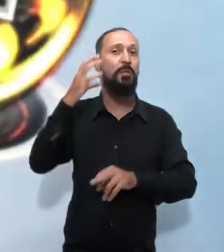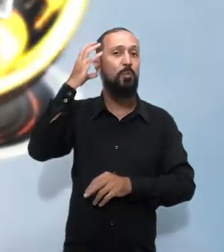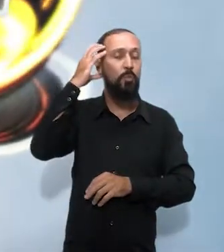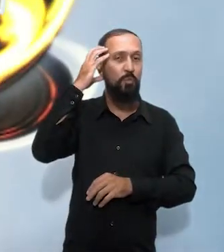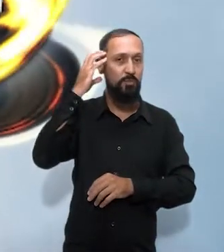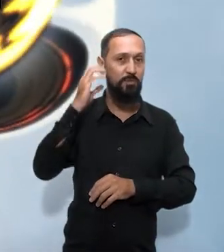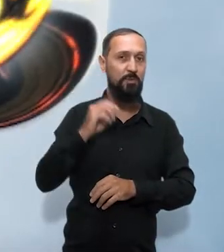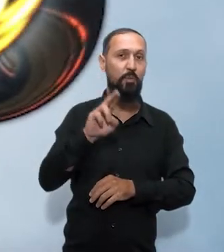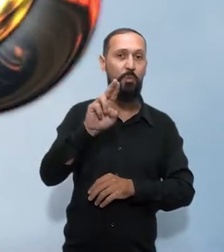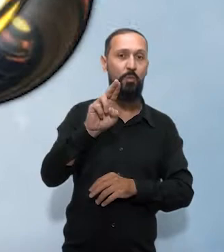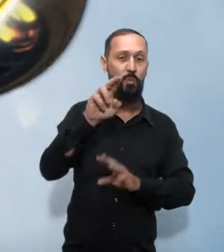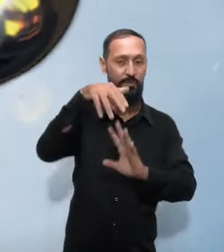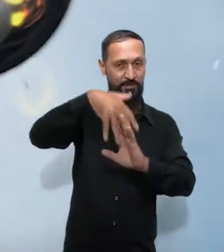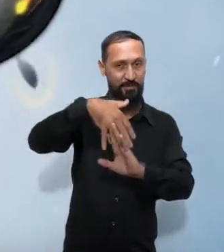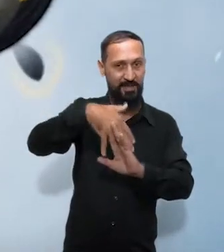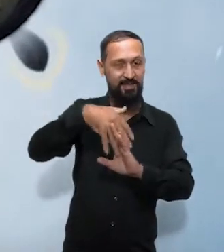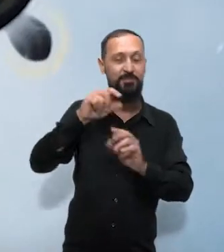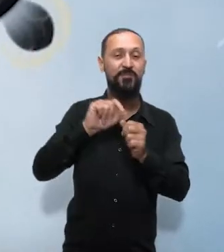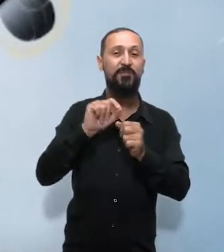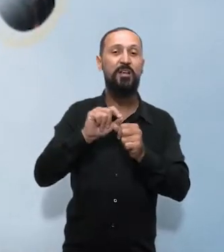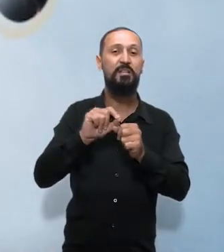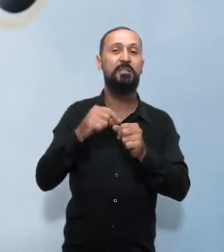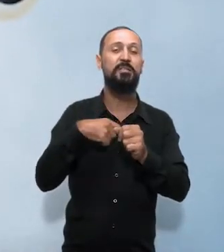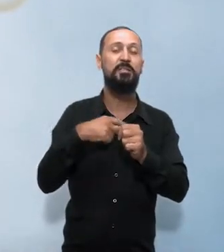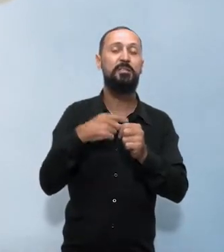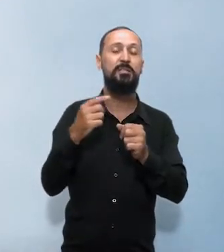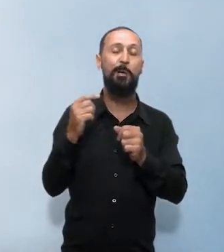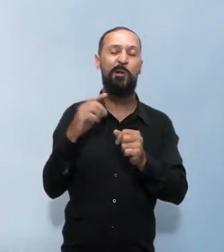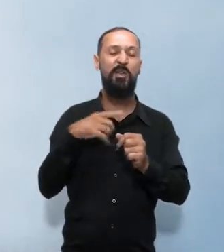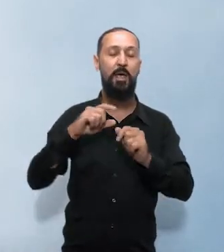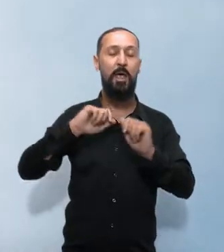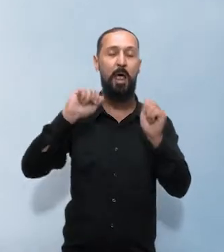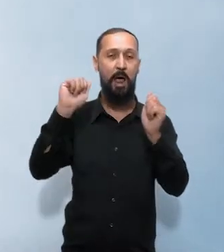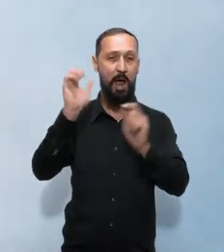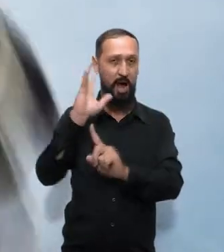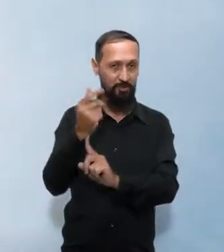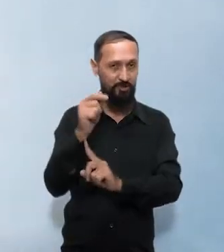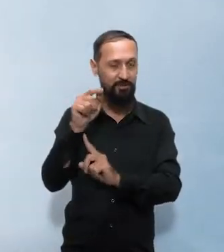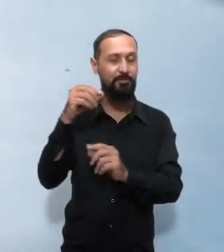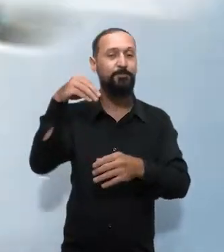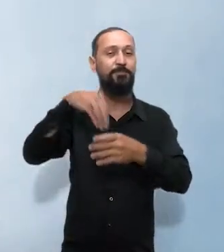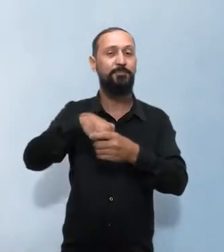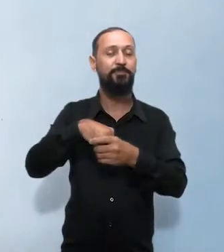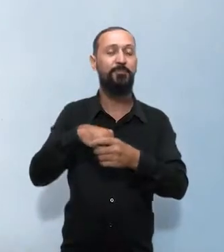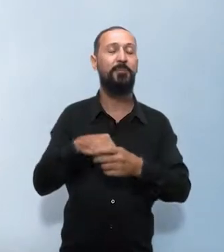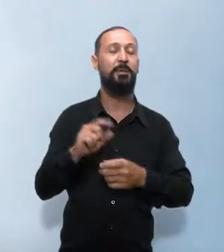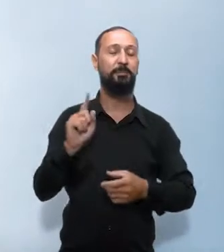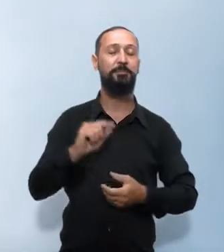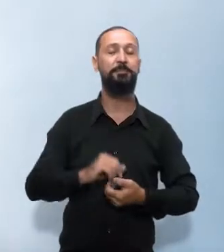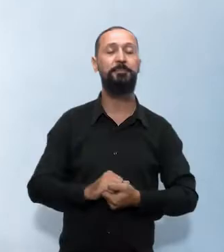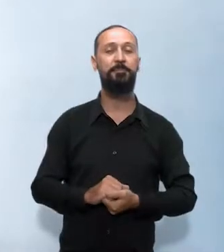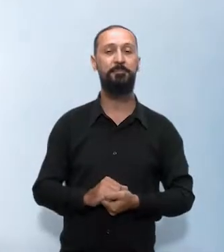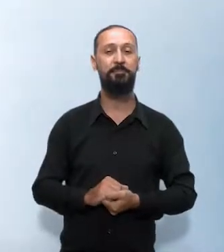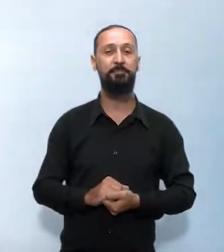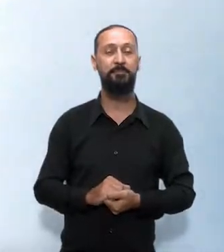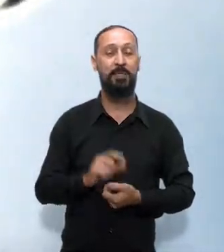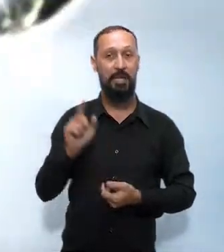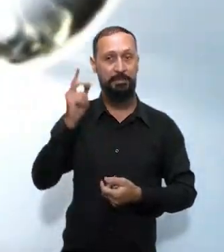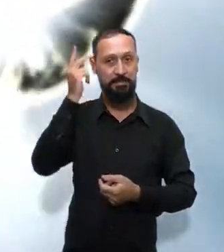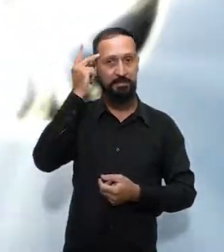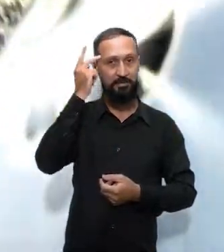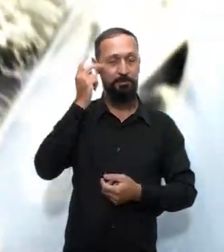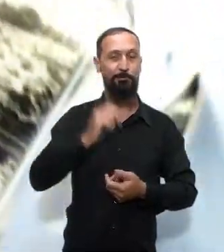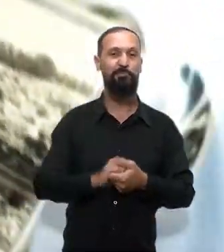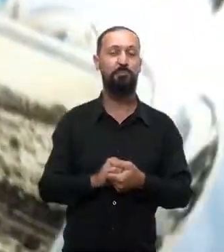de Mato Grosso, hoje UFMS, para cursar Educação Artística na FAAP, Fundação Armando Álvares